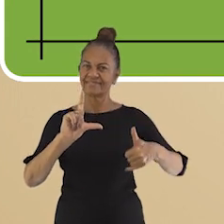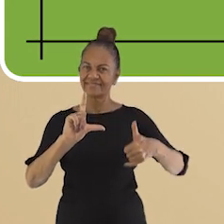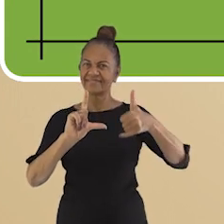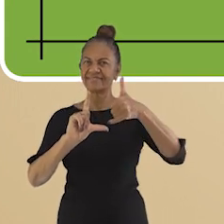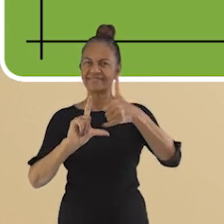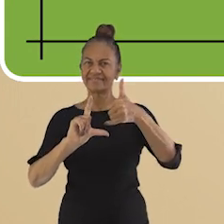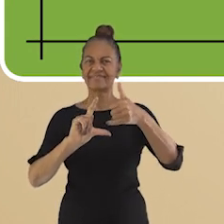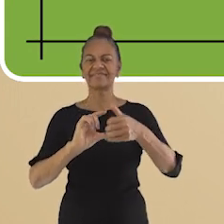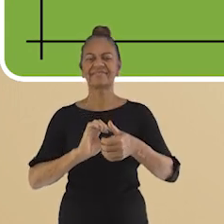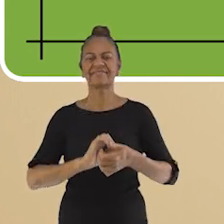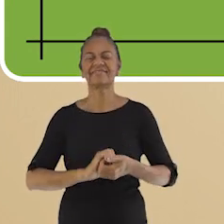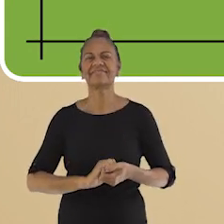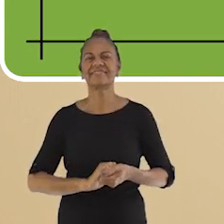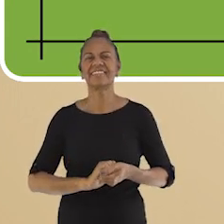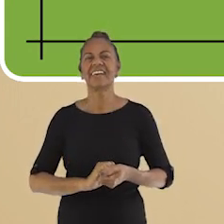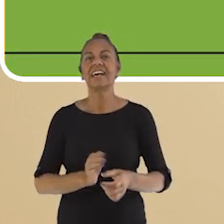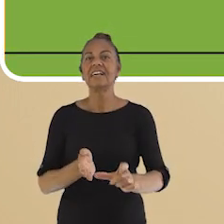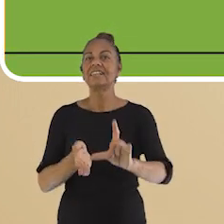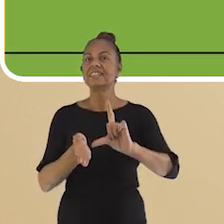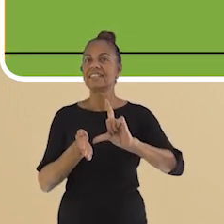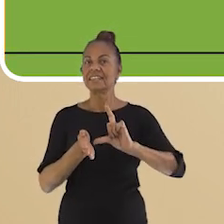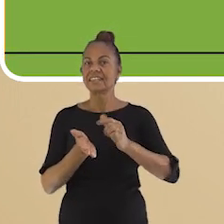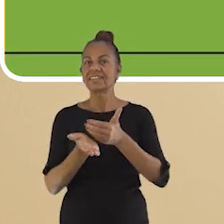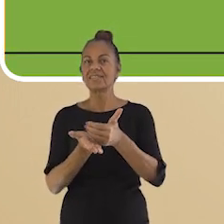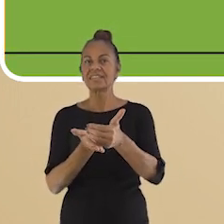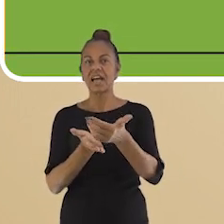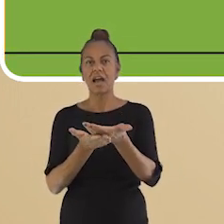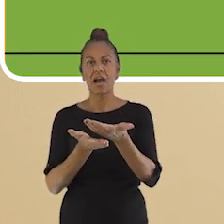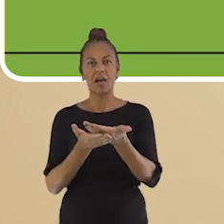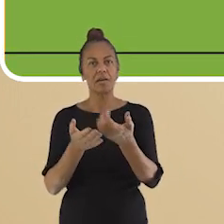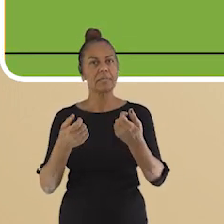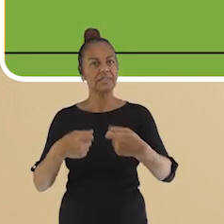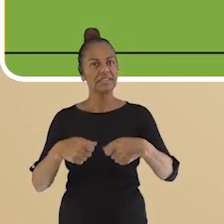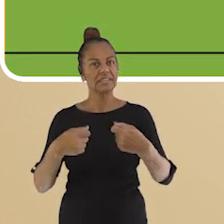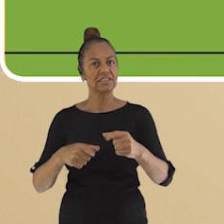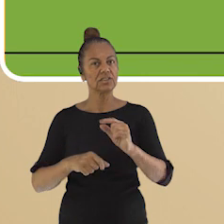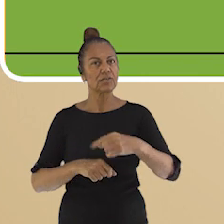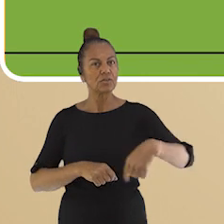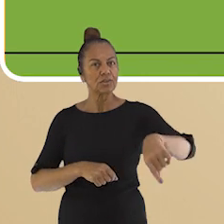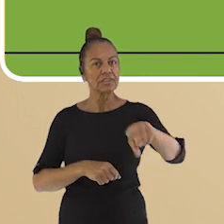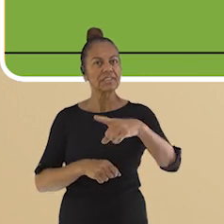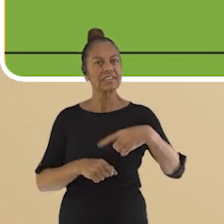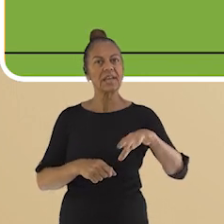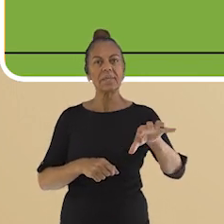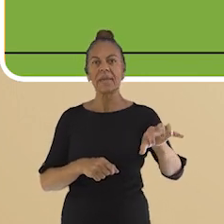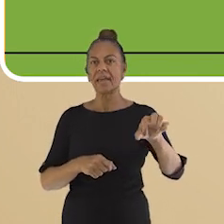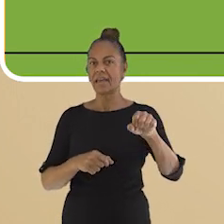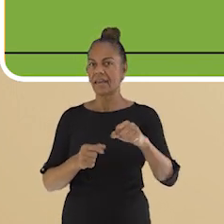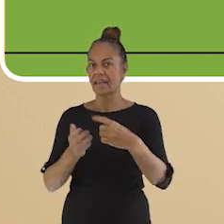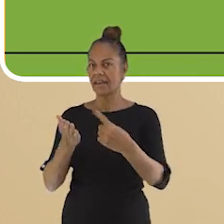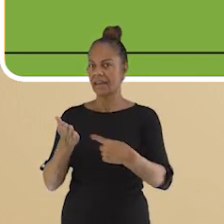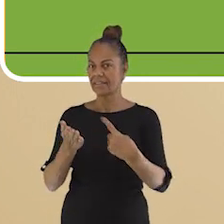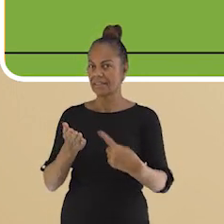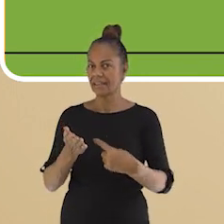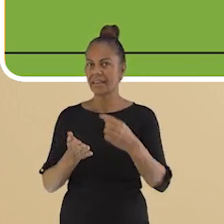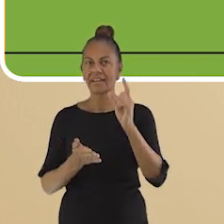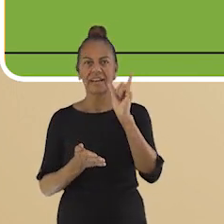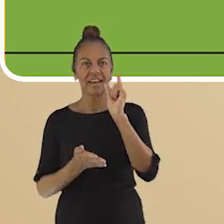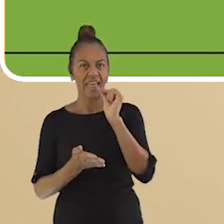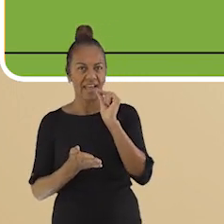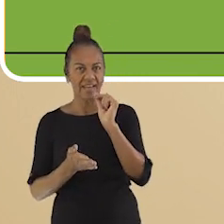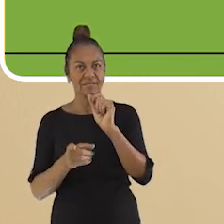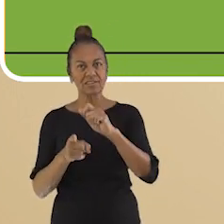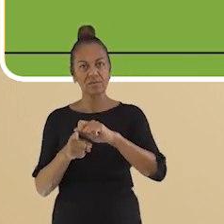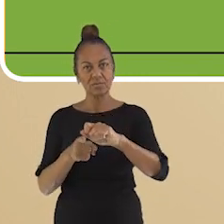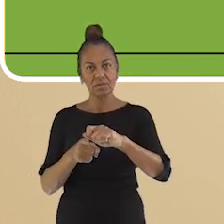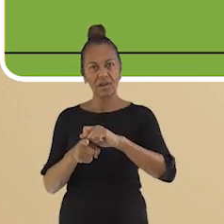tela. Antes de começar nossa aula, é preciso que você pegue seu caderno, lápis e borracha para